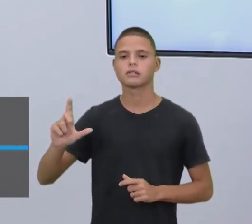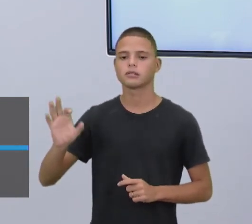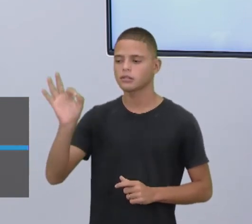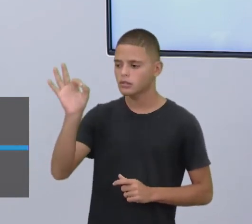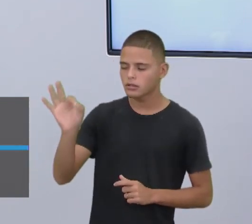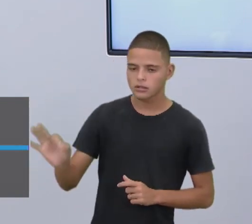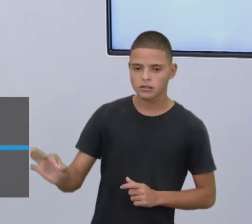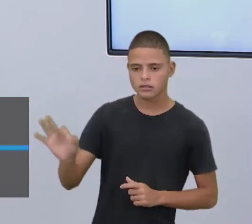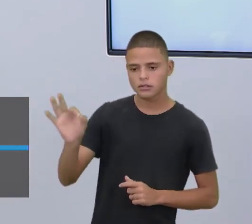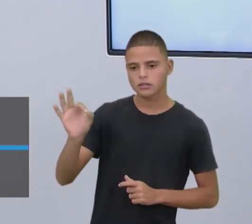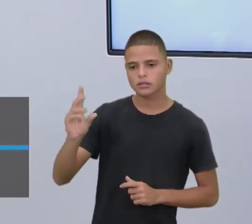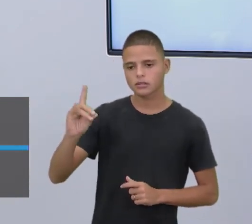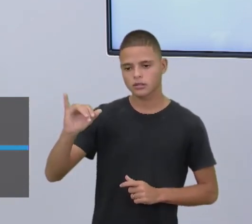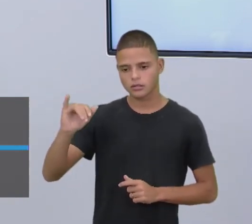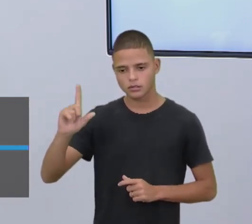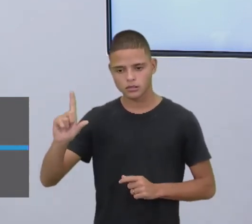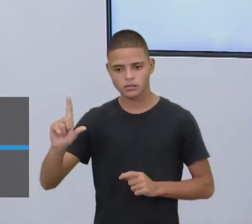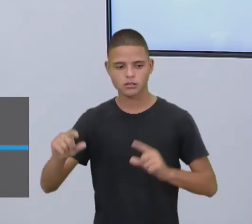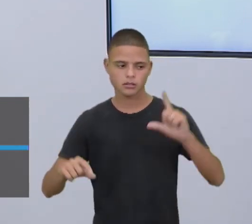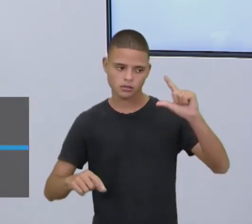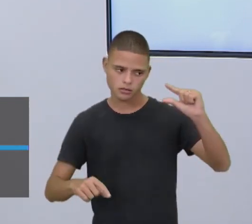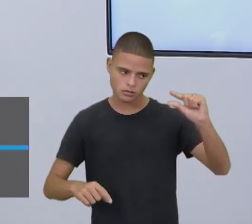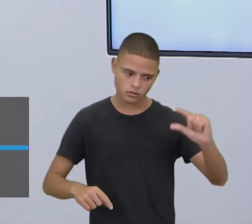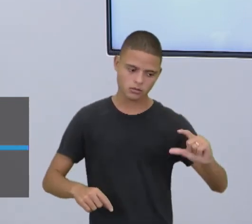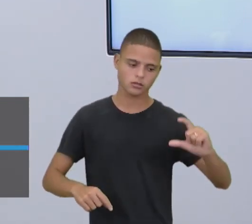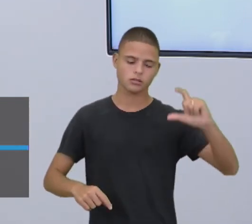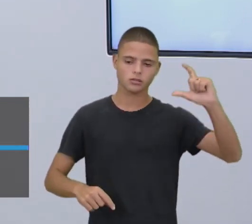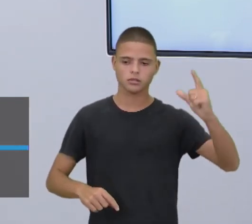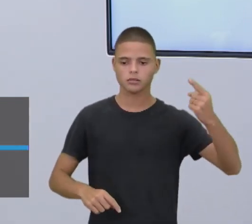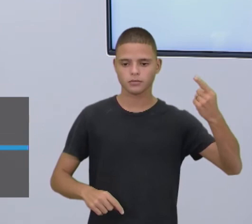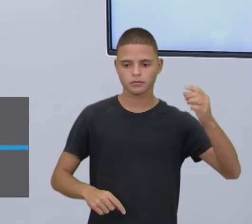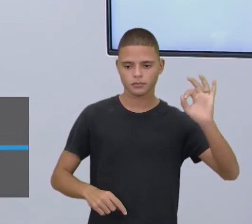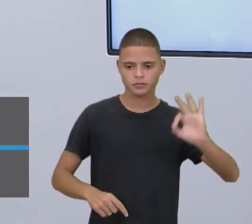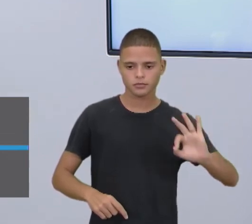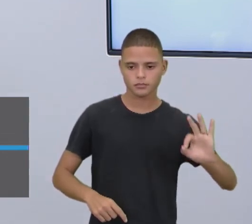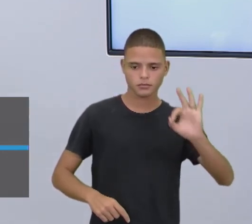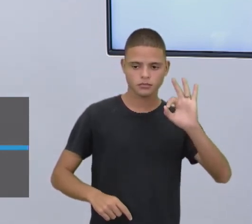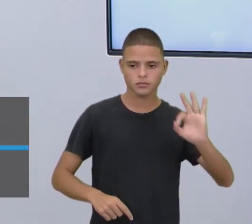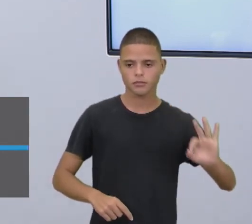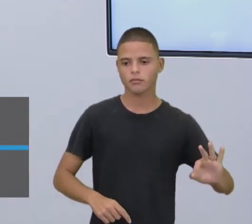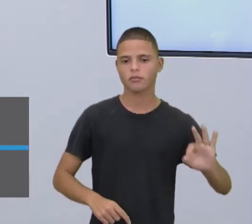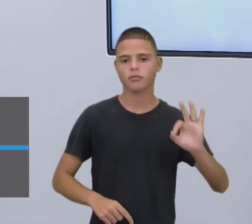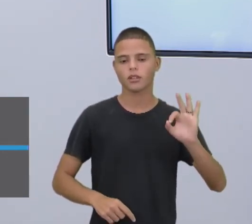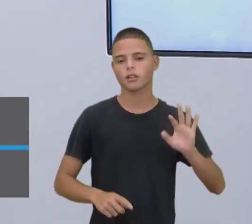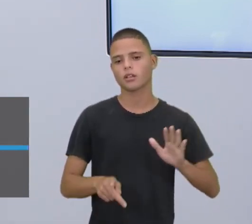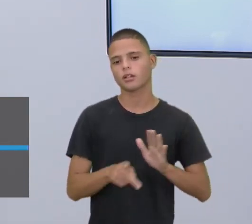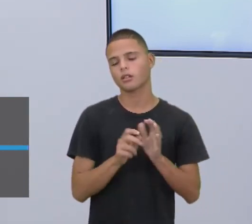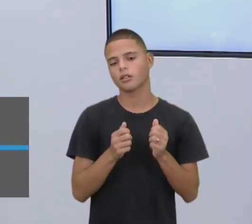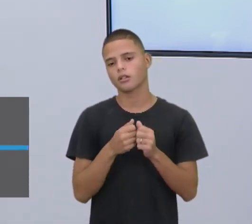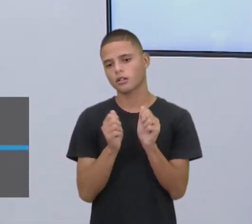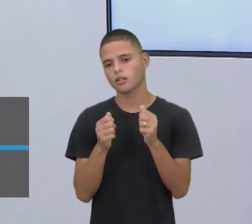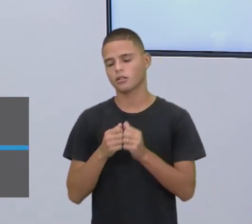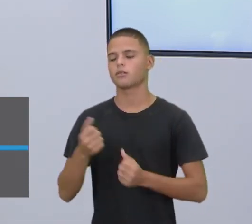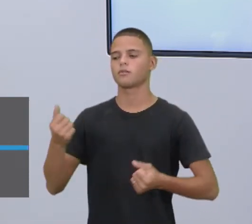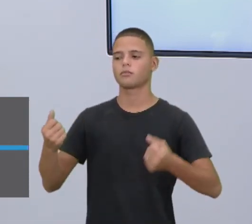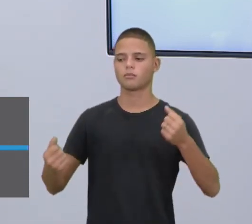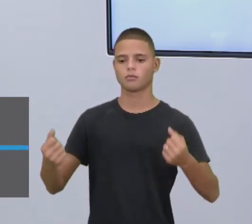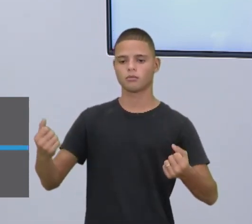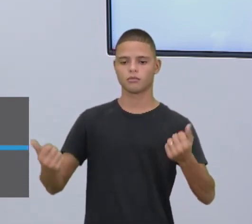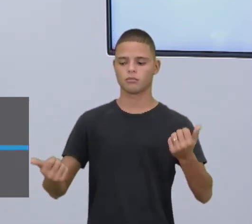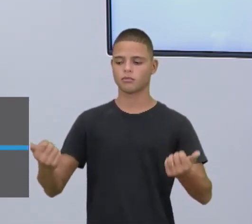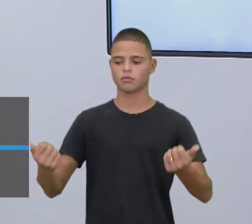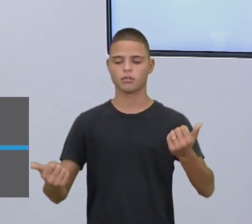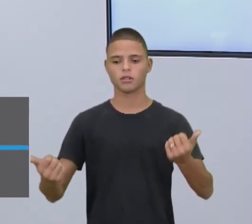ter uma porcentagem de diesel e colocar uma porcentagem de biodiesel em caminhões, em frotas de ônibus nas cidades.